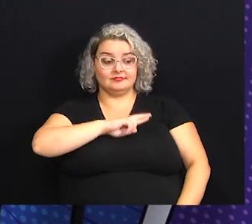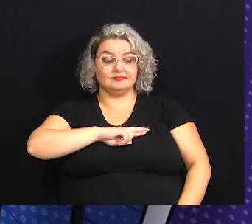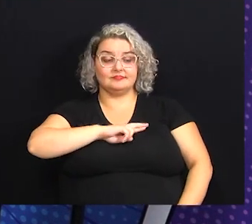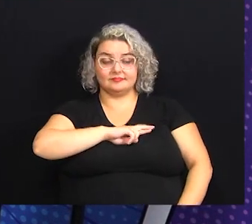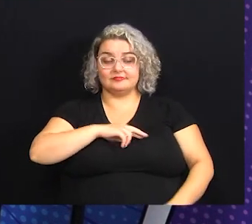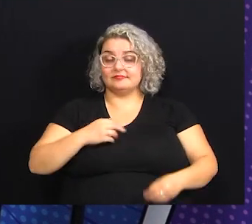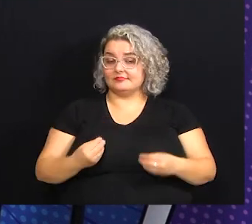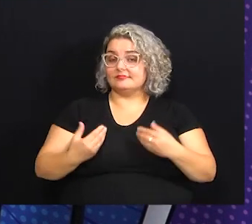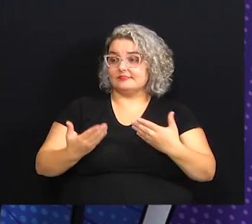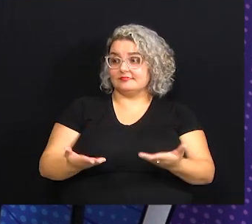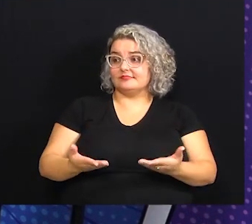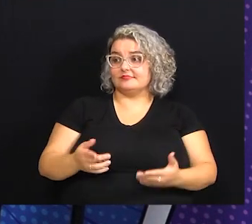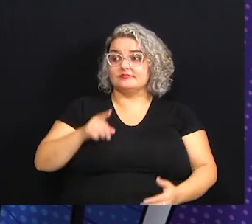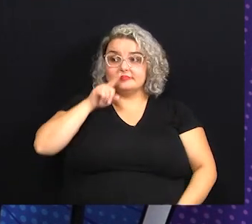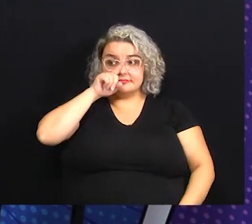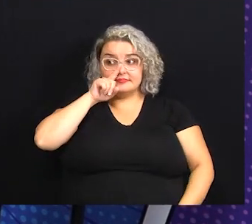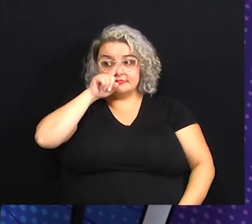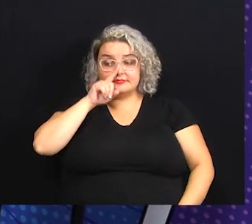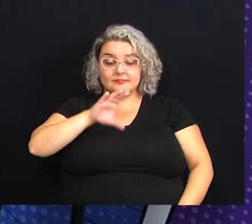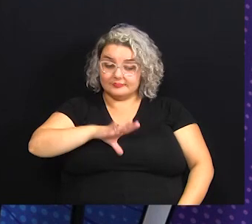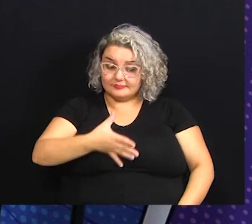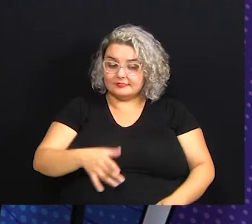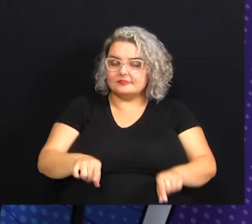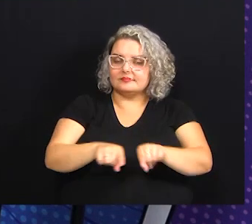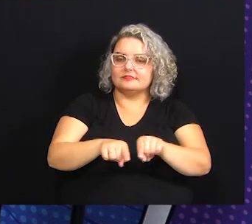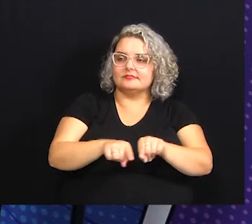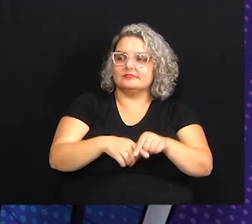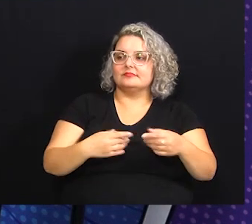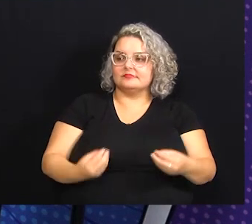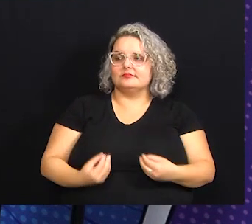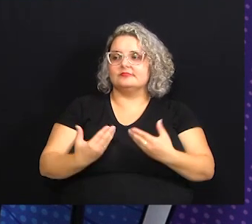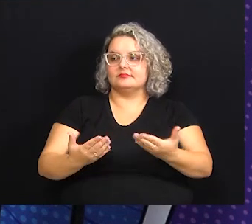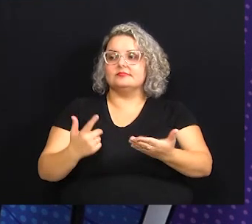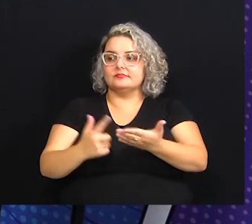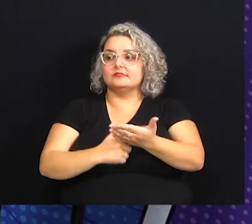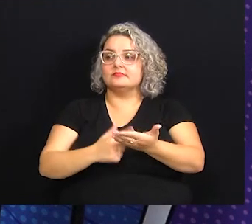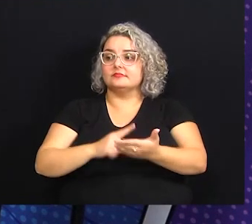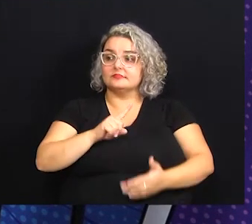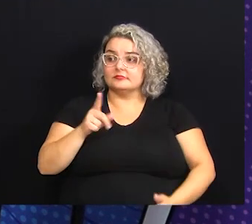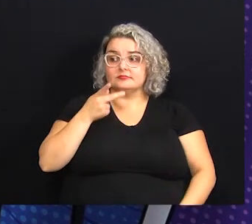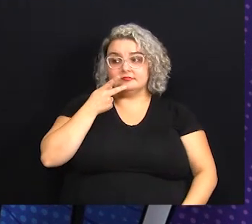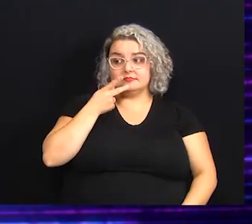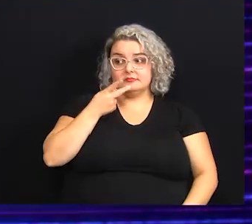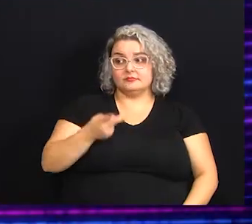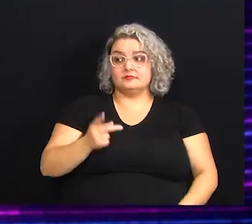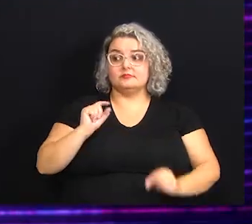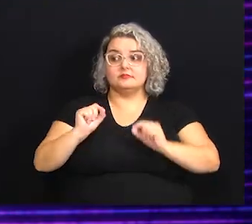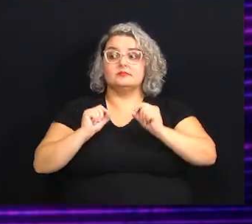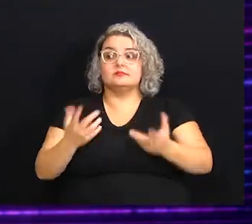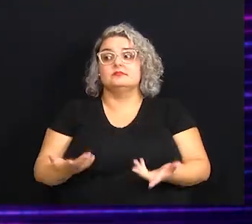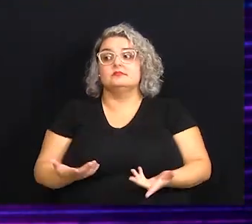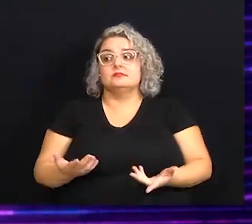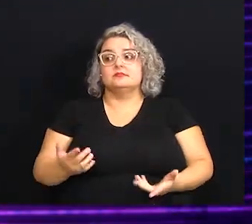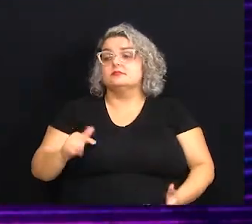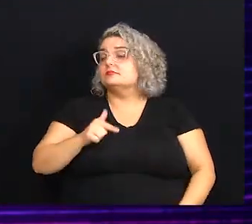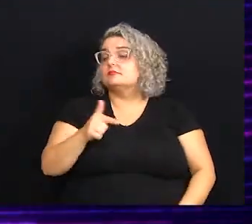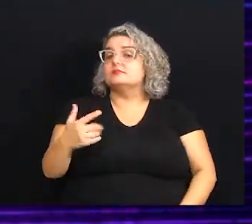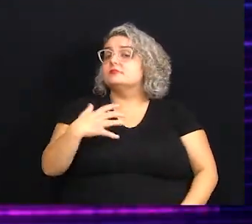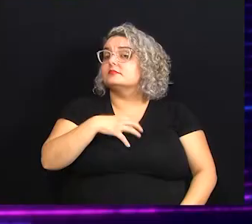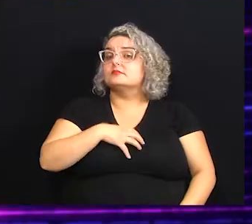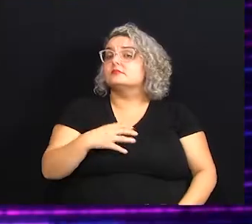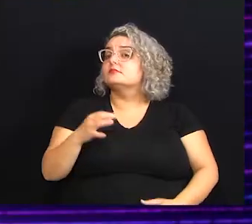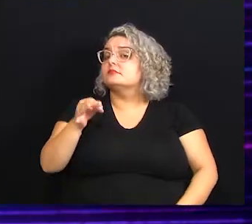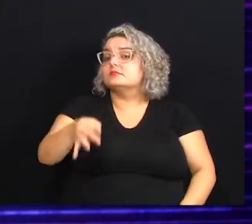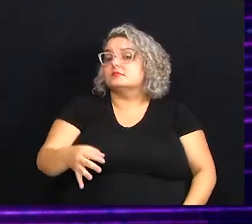eu ponho ela numa aventura também, porque uma coisa que eu tento passar no meu livro que eu não citei aqui não existe jeito certo de